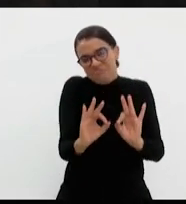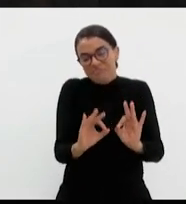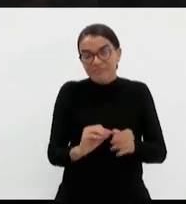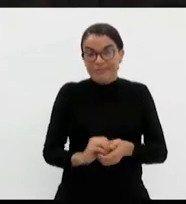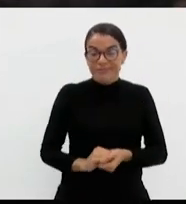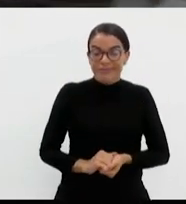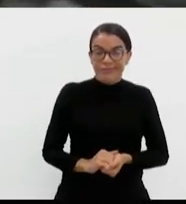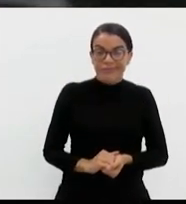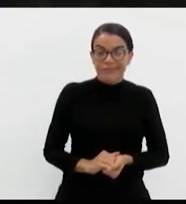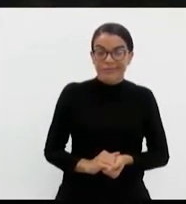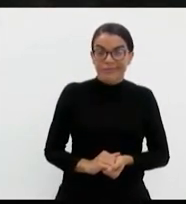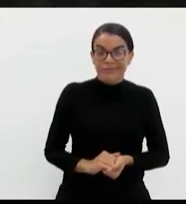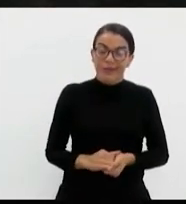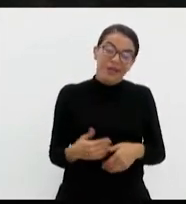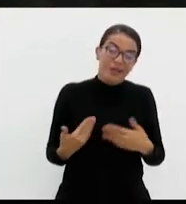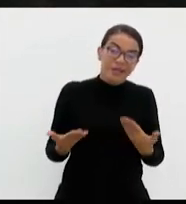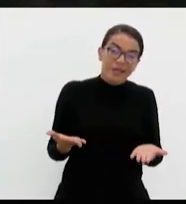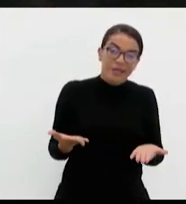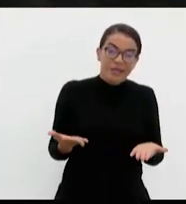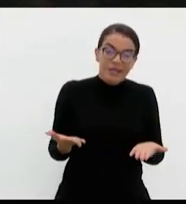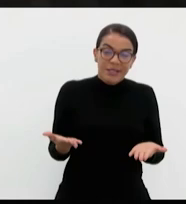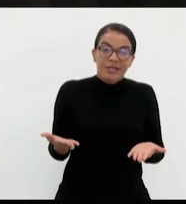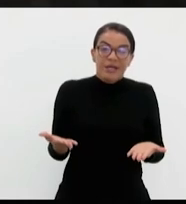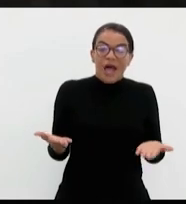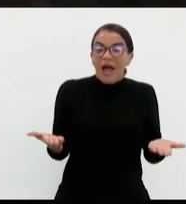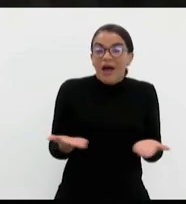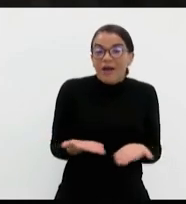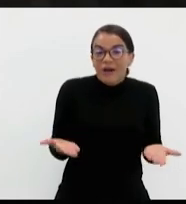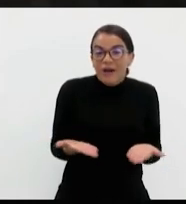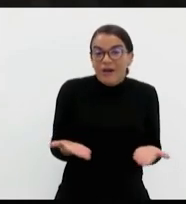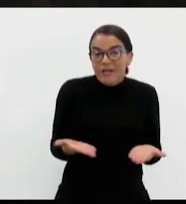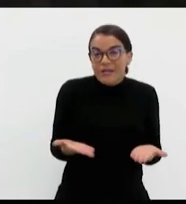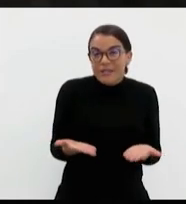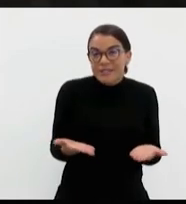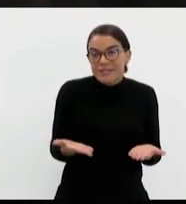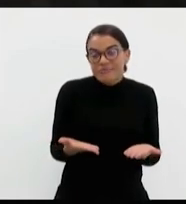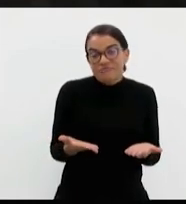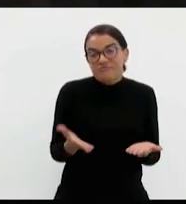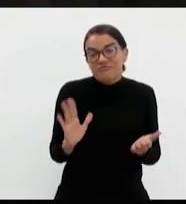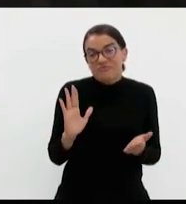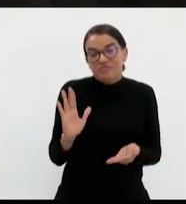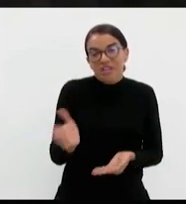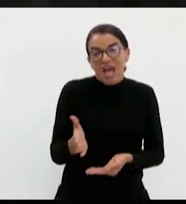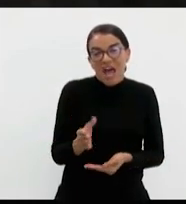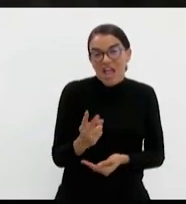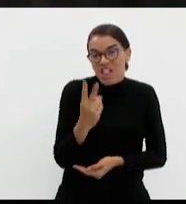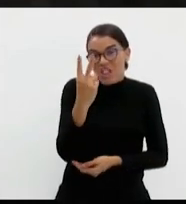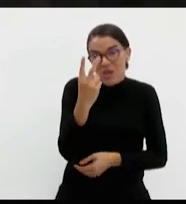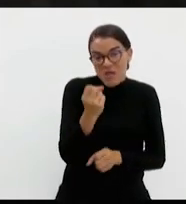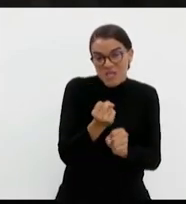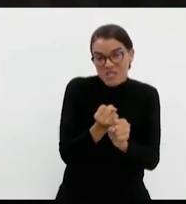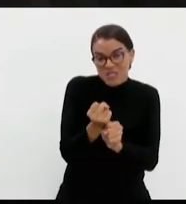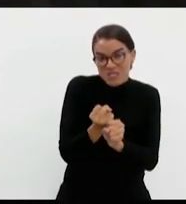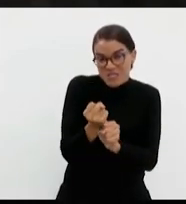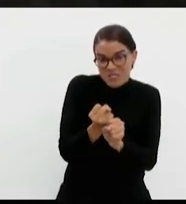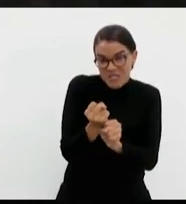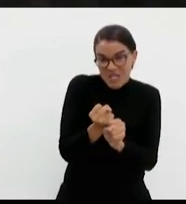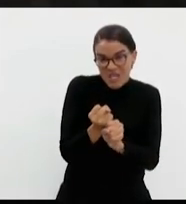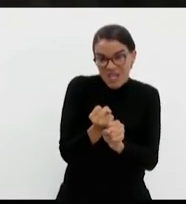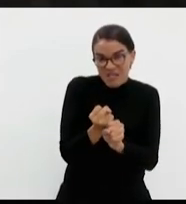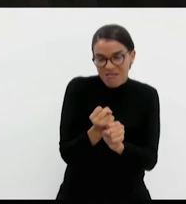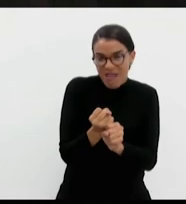Bom, e aí vai. E agora, passado quase 2 anos,